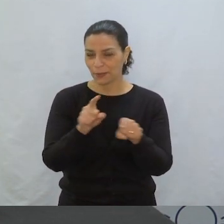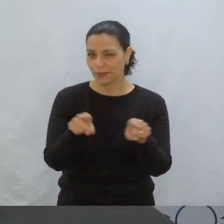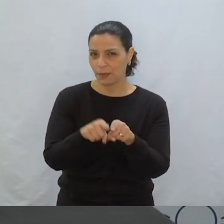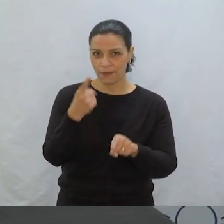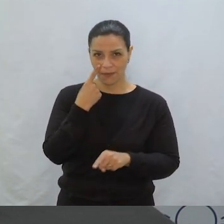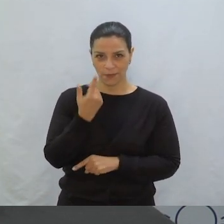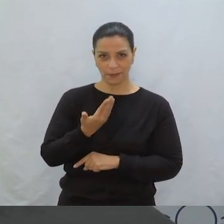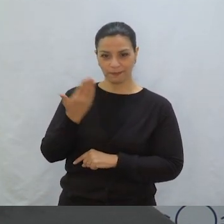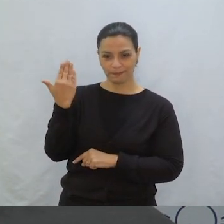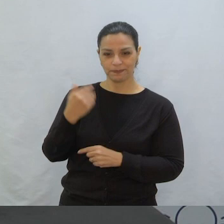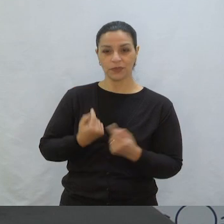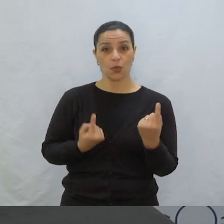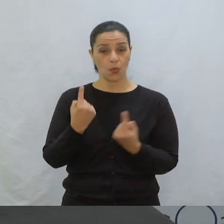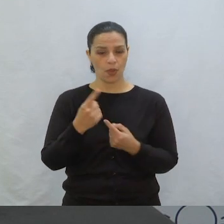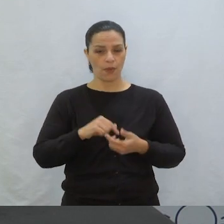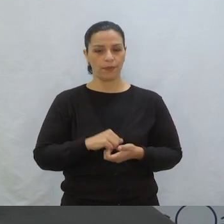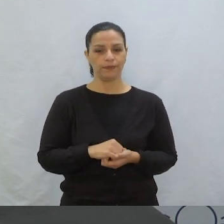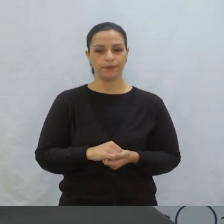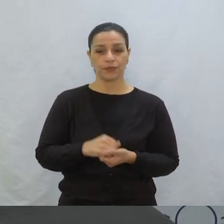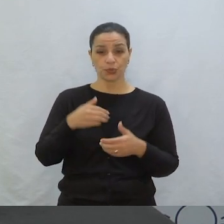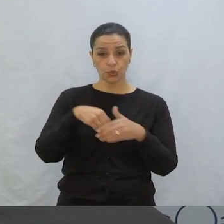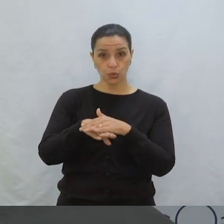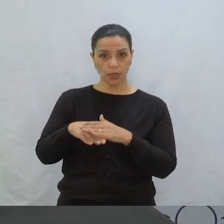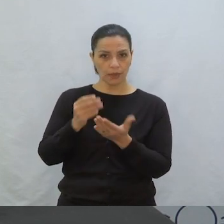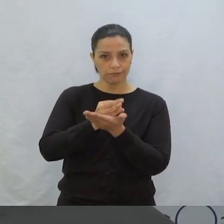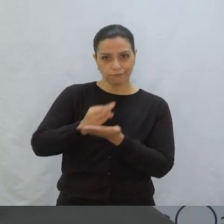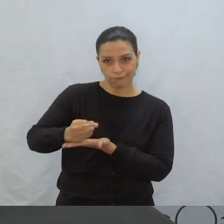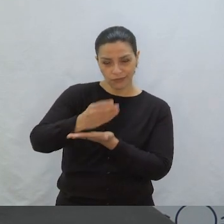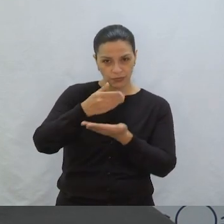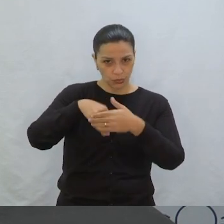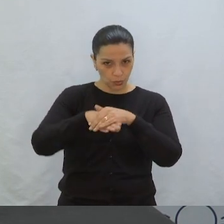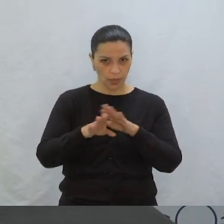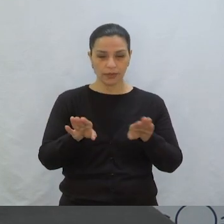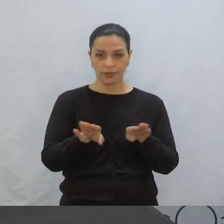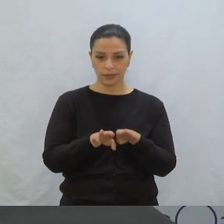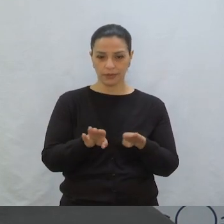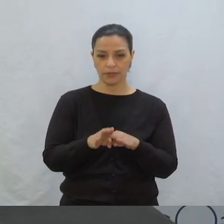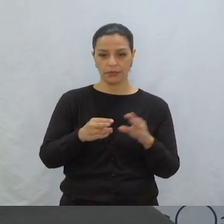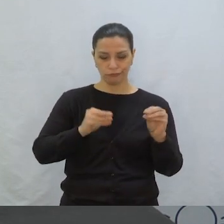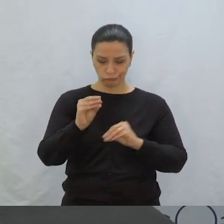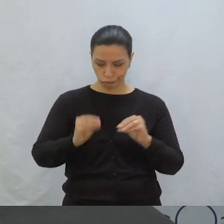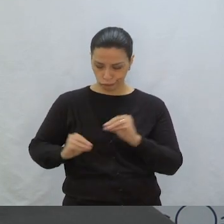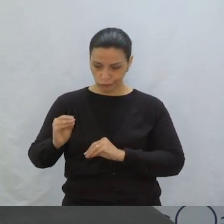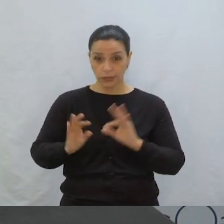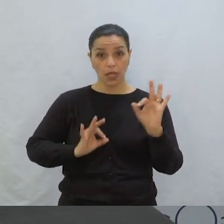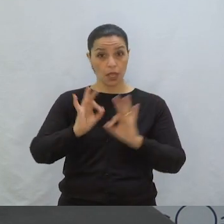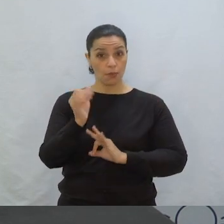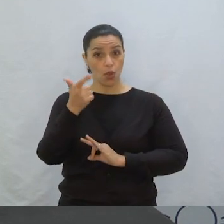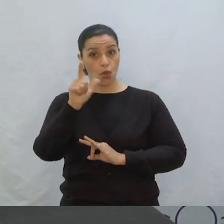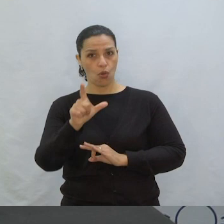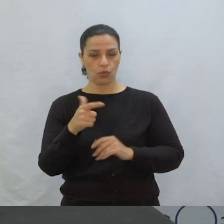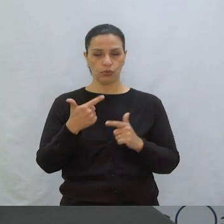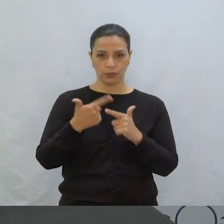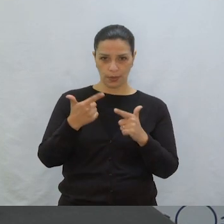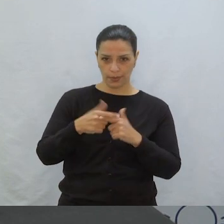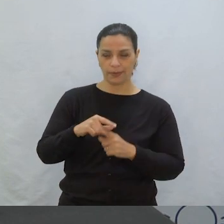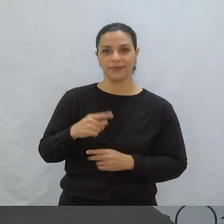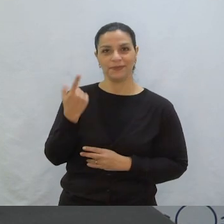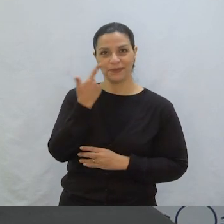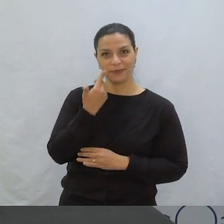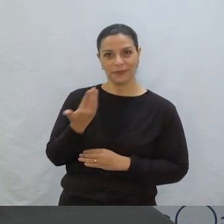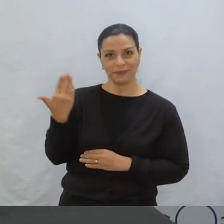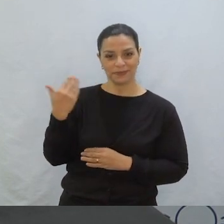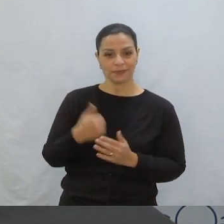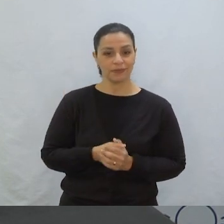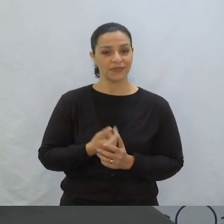resolver. Vamos ver qual é. Vamos guardar aqui as tampinhas. novo para a gente resolver o nosso